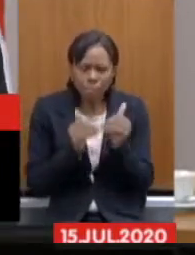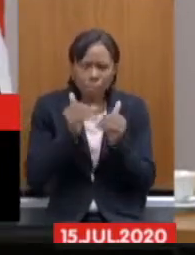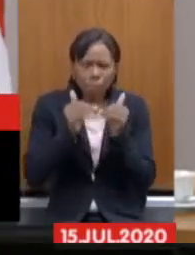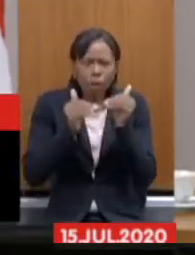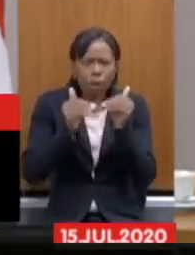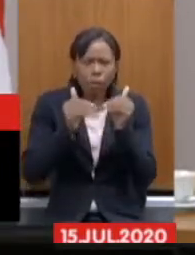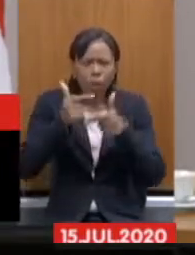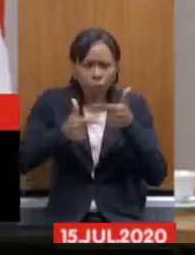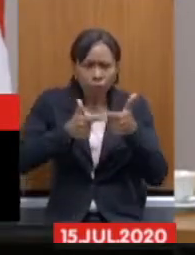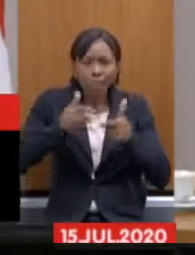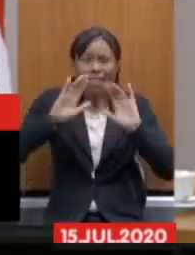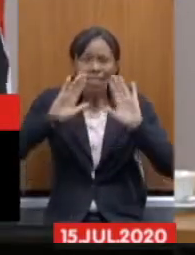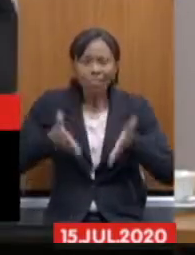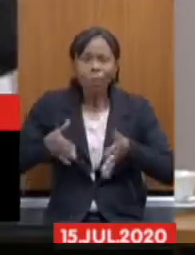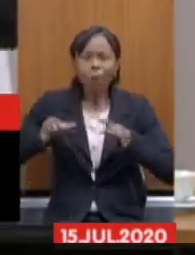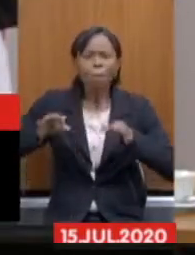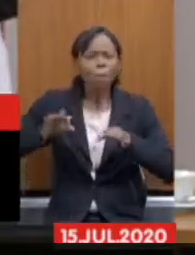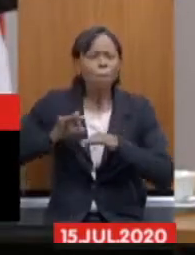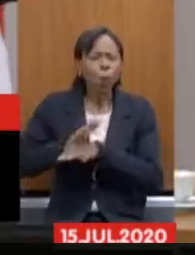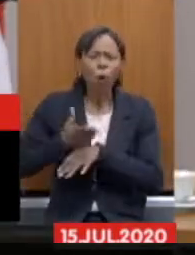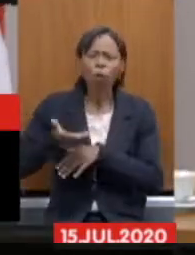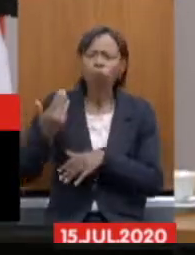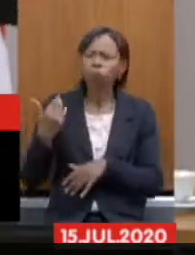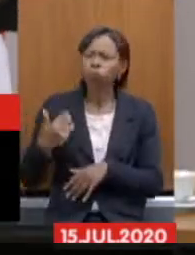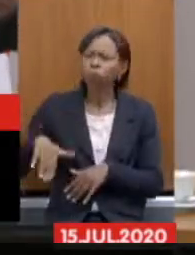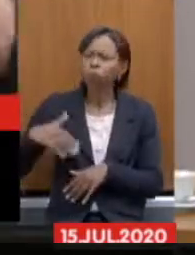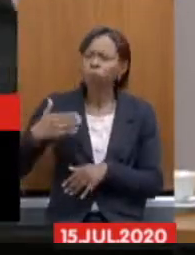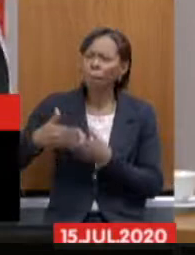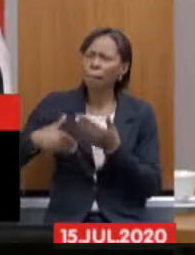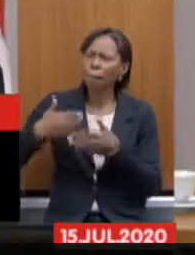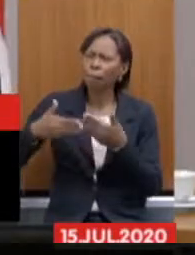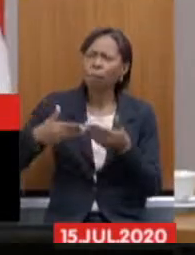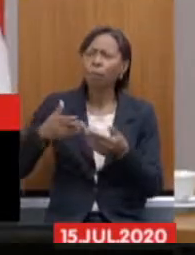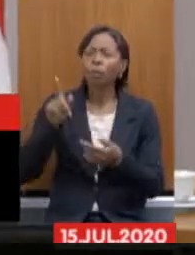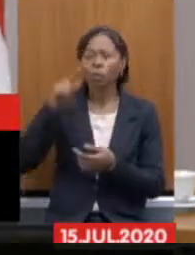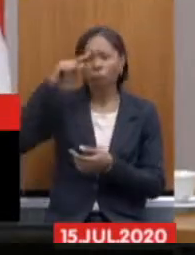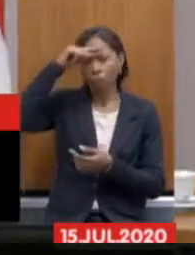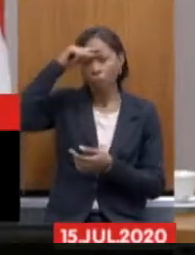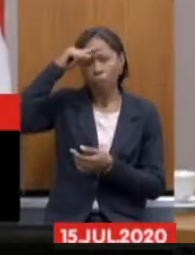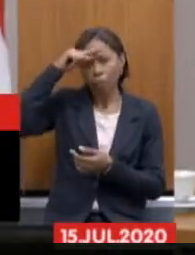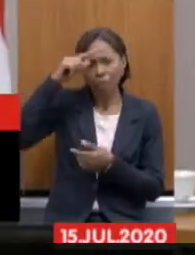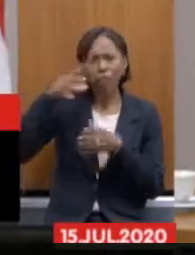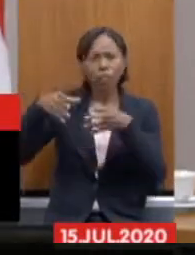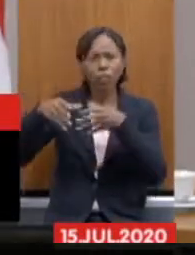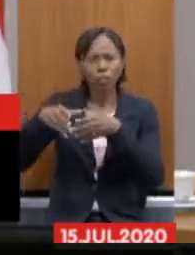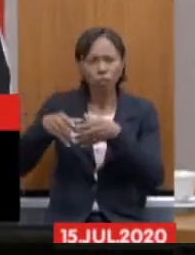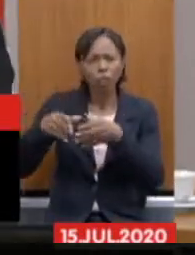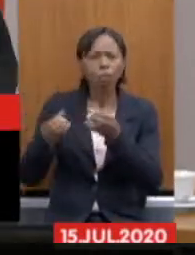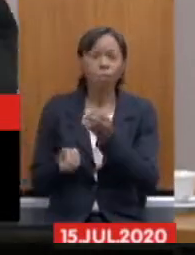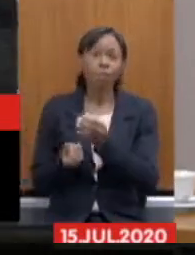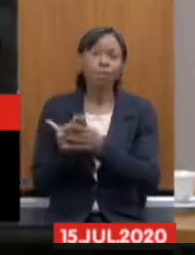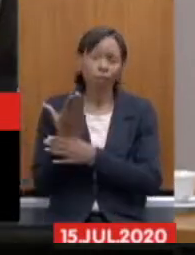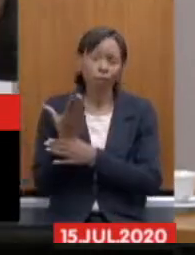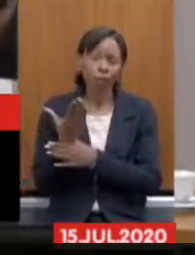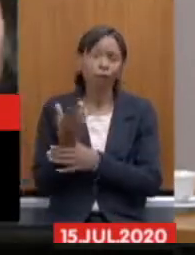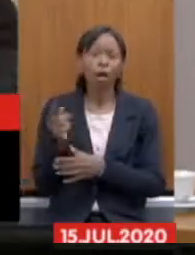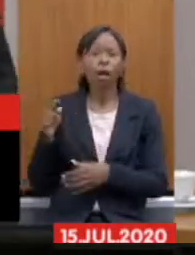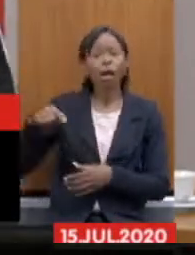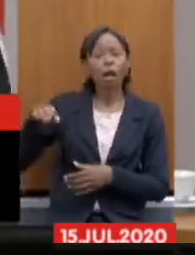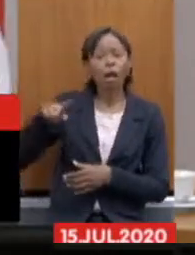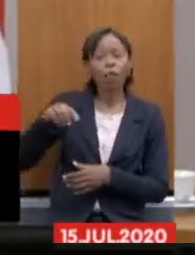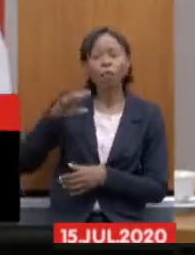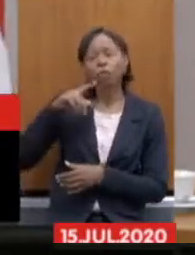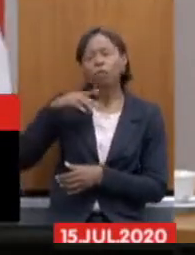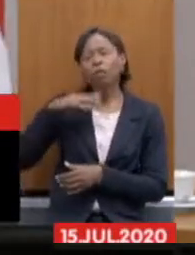muito tempo feito pelo senhor anastasia equipe e eles fingiram